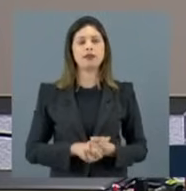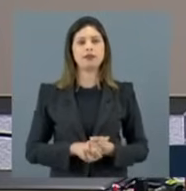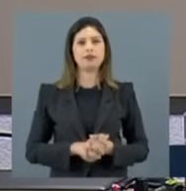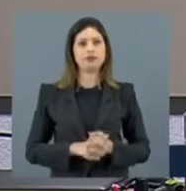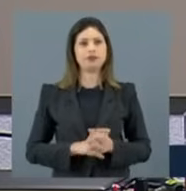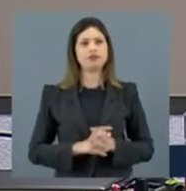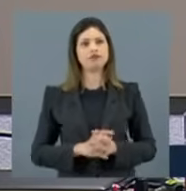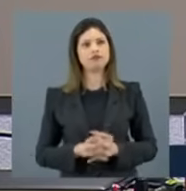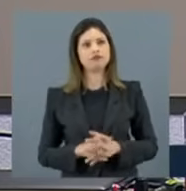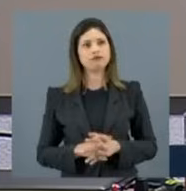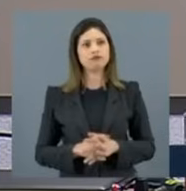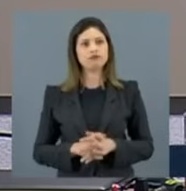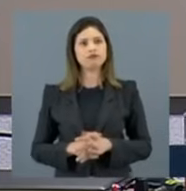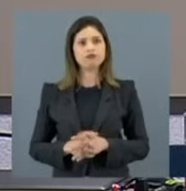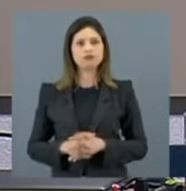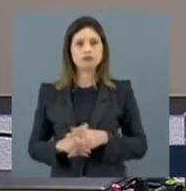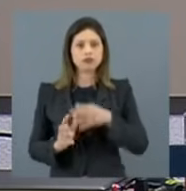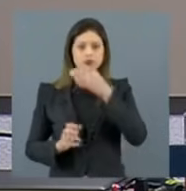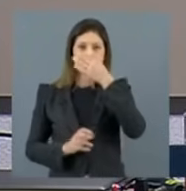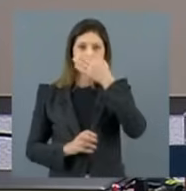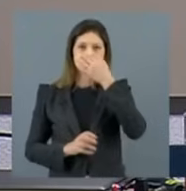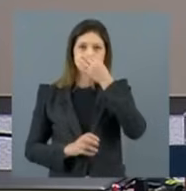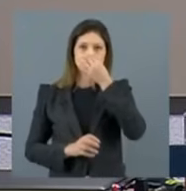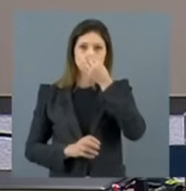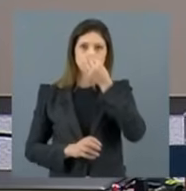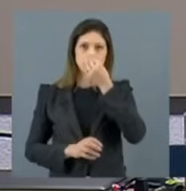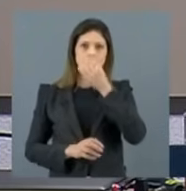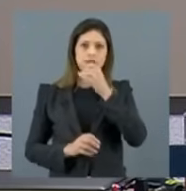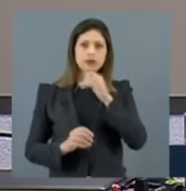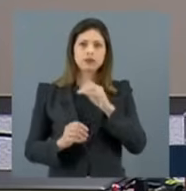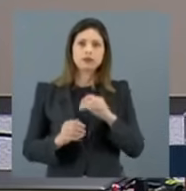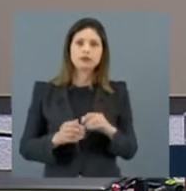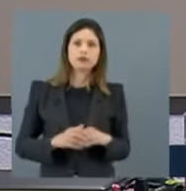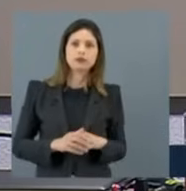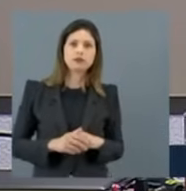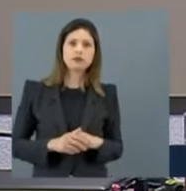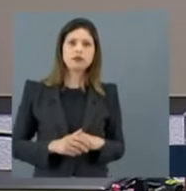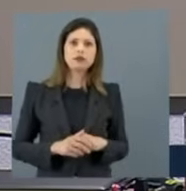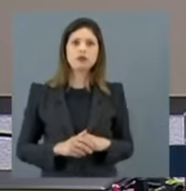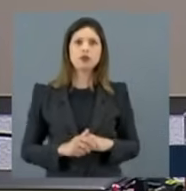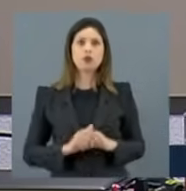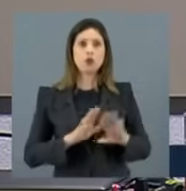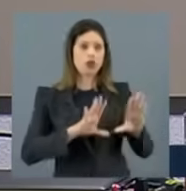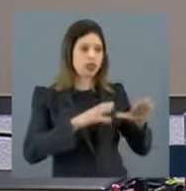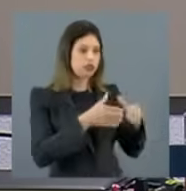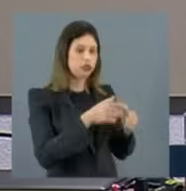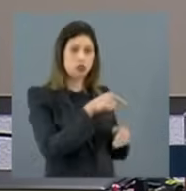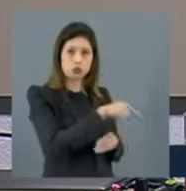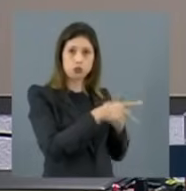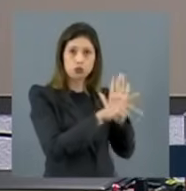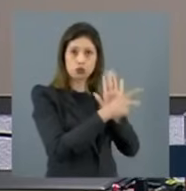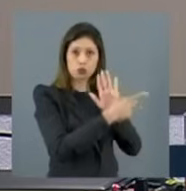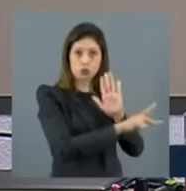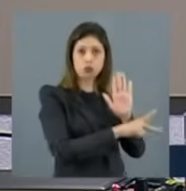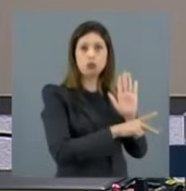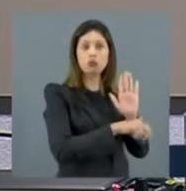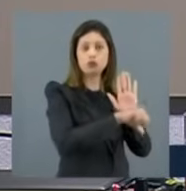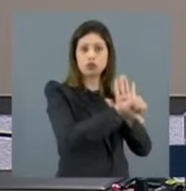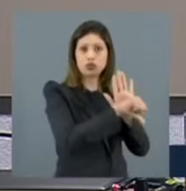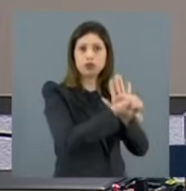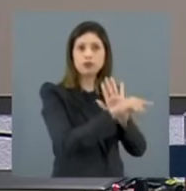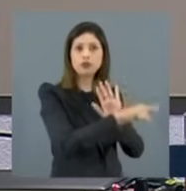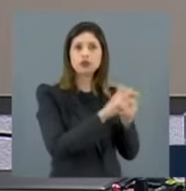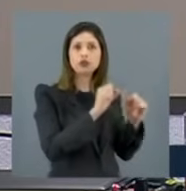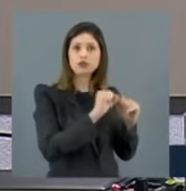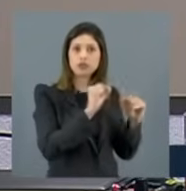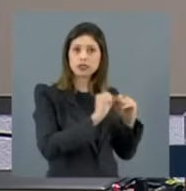entanto, o Antagonista foi censurado. E, lembrando que o mesmo grupo, que é proprietário da revista Cruzoé, foi